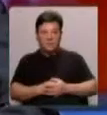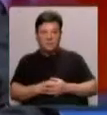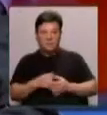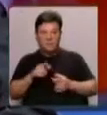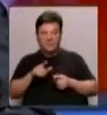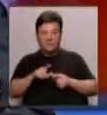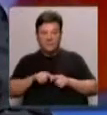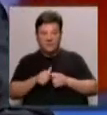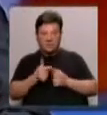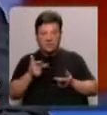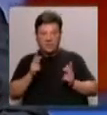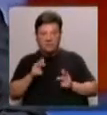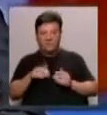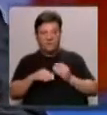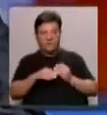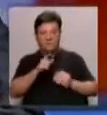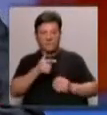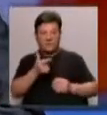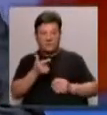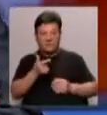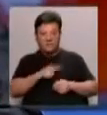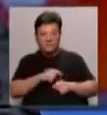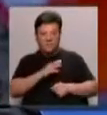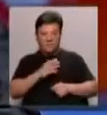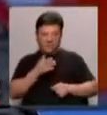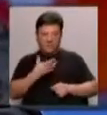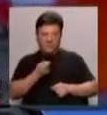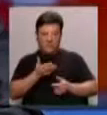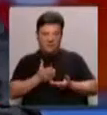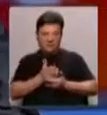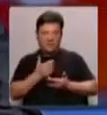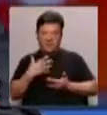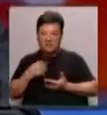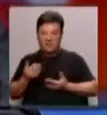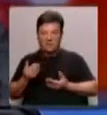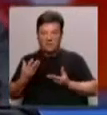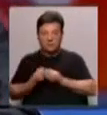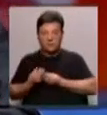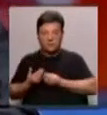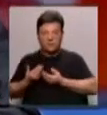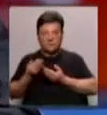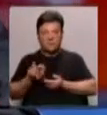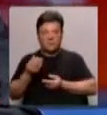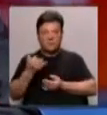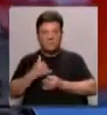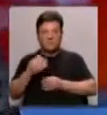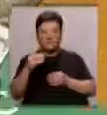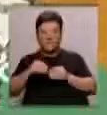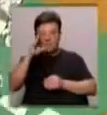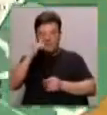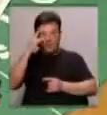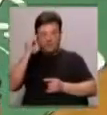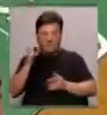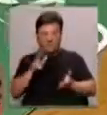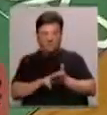o partido livre e a plataforma tempo de avançar vão apresentar uma candidatura conjunta as próximas eleições legislativas a ideia